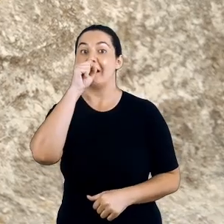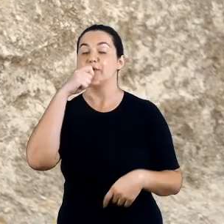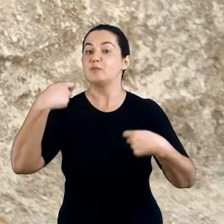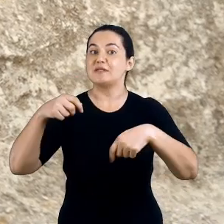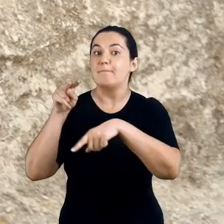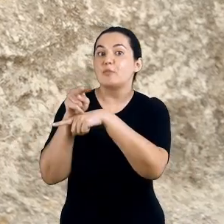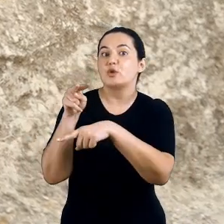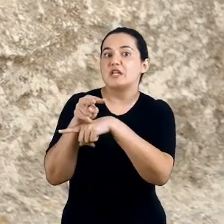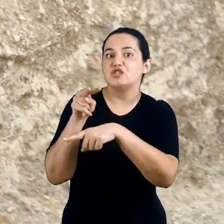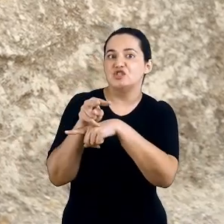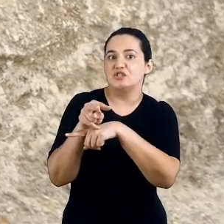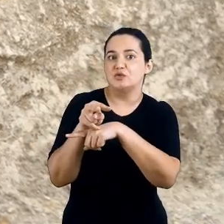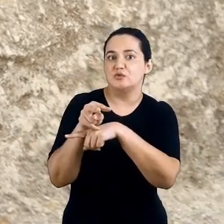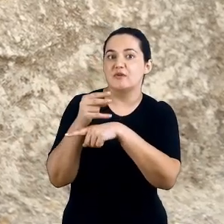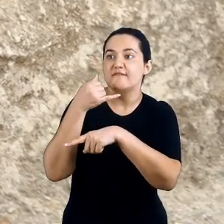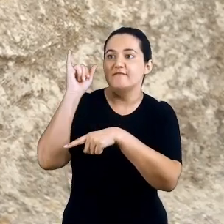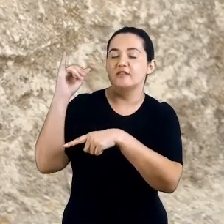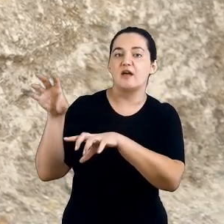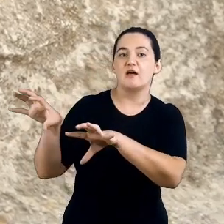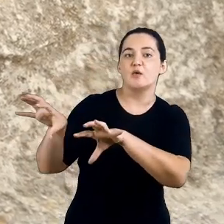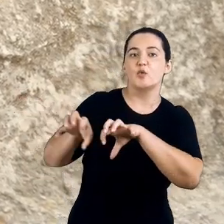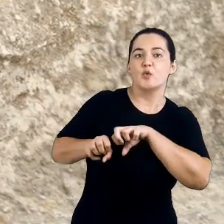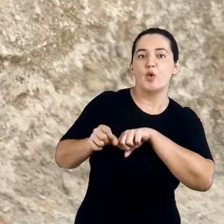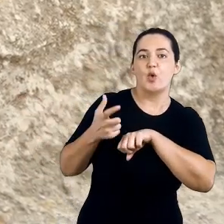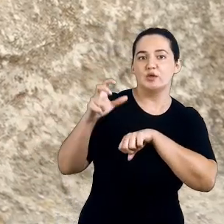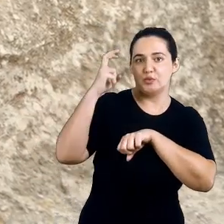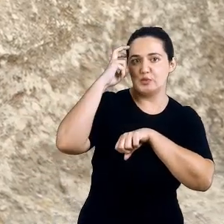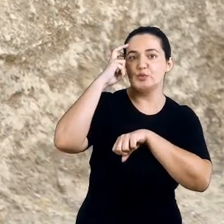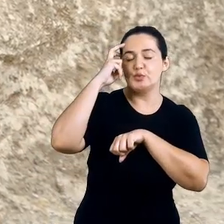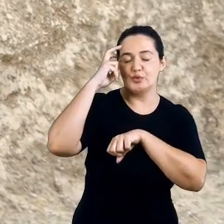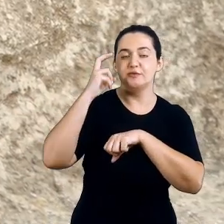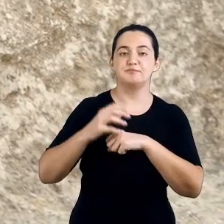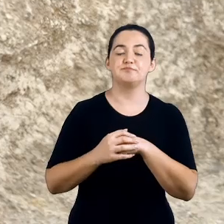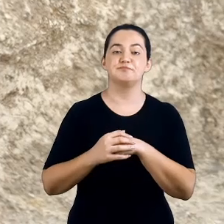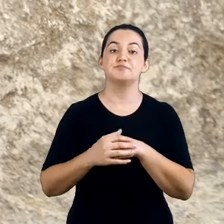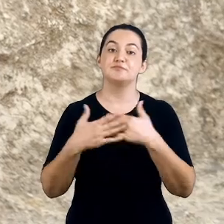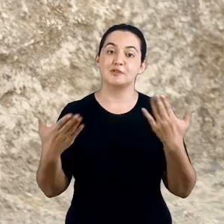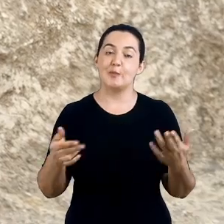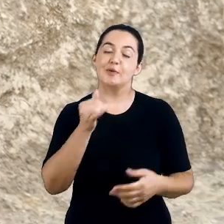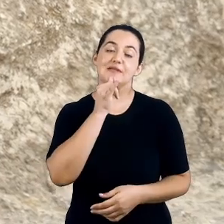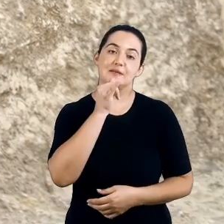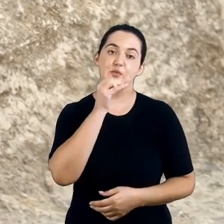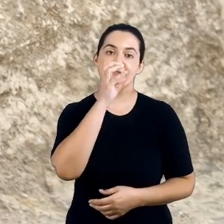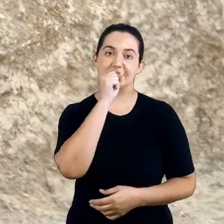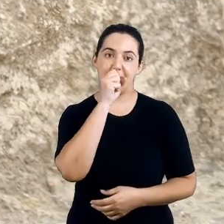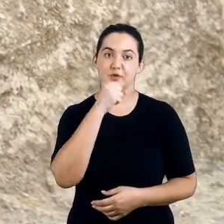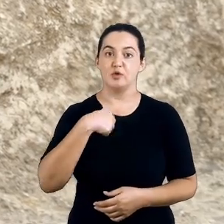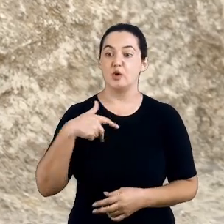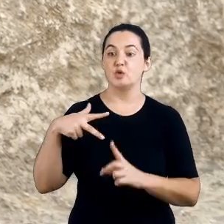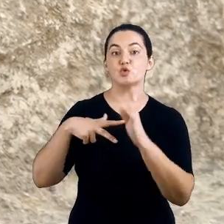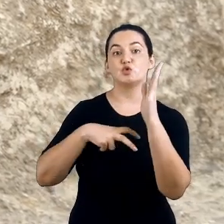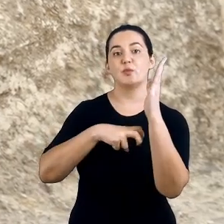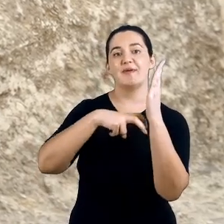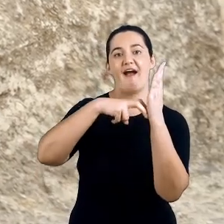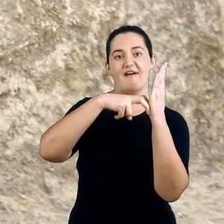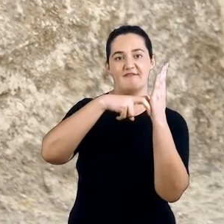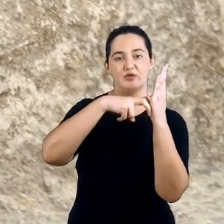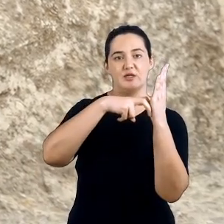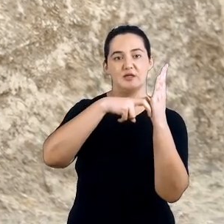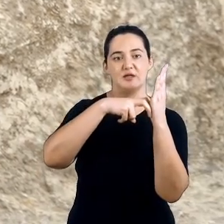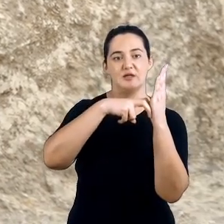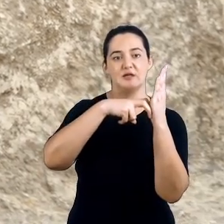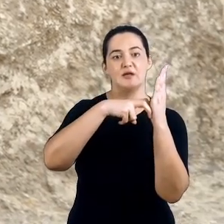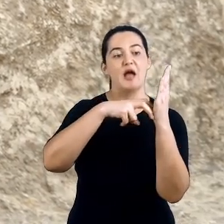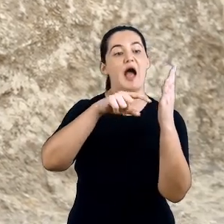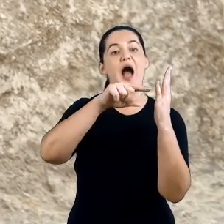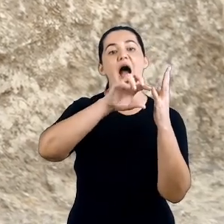algo a ser protegido pelo povo. Então, eles raciocinavam mais ou menos assim. Se no Shabat eu subir numa árvore e